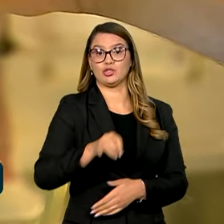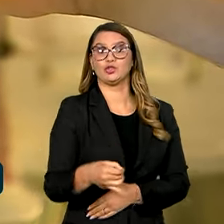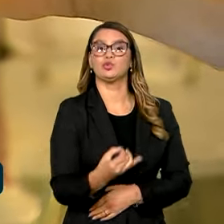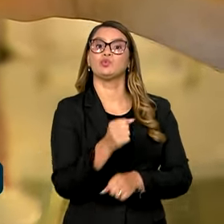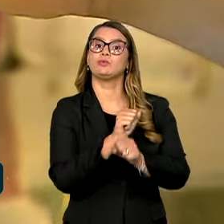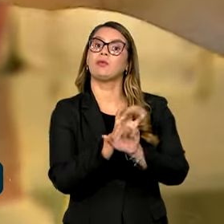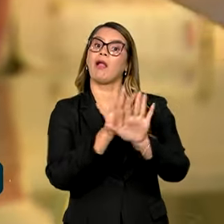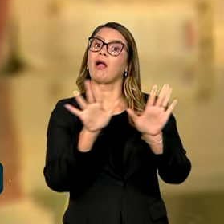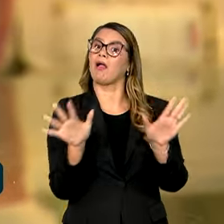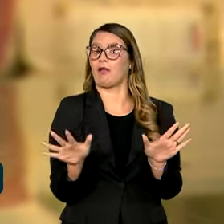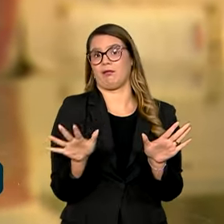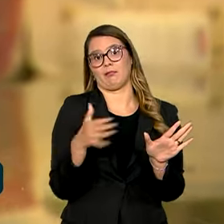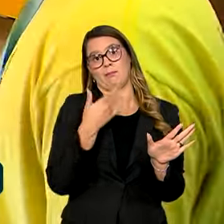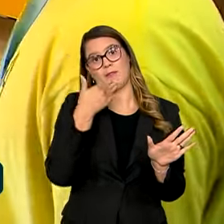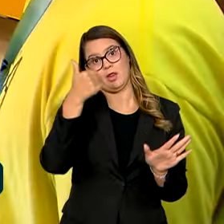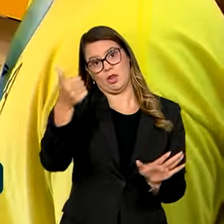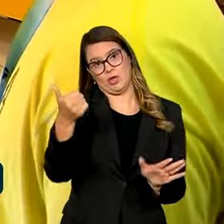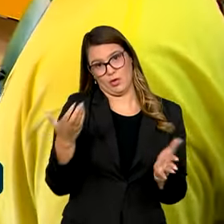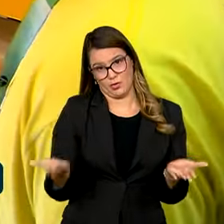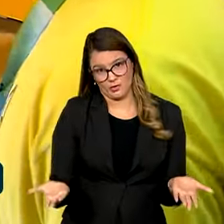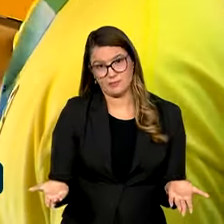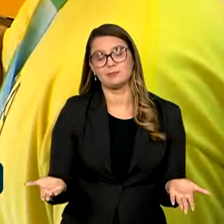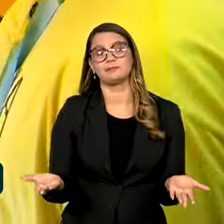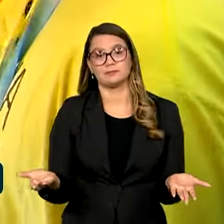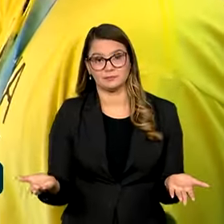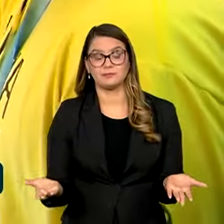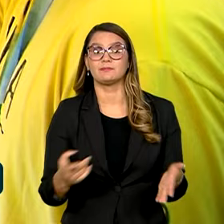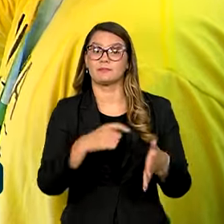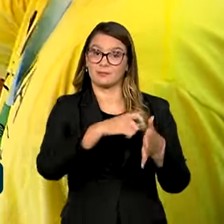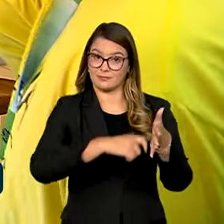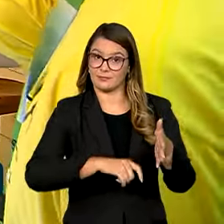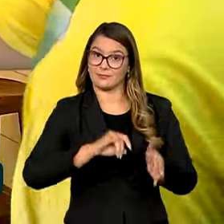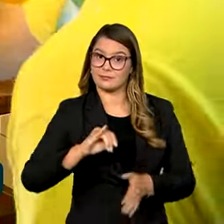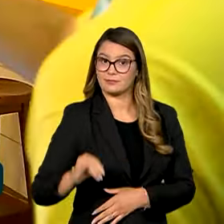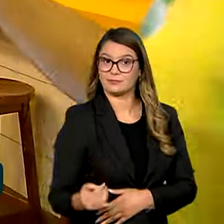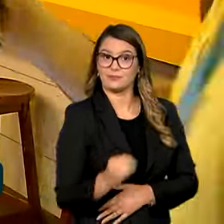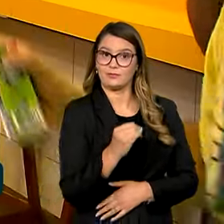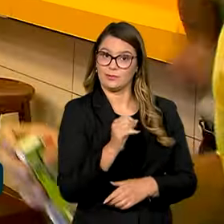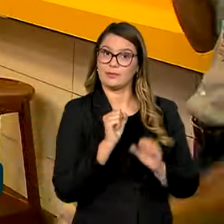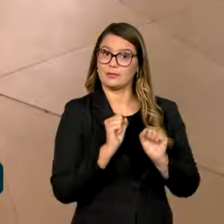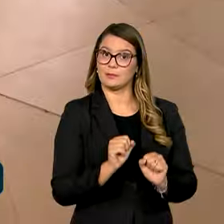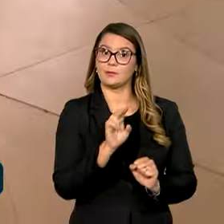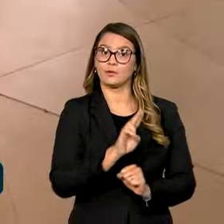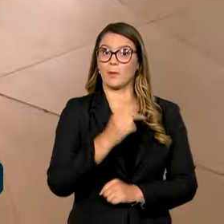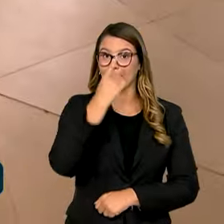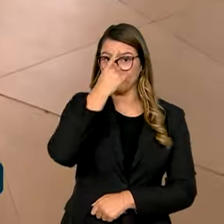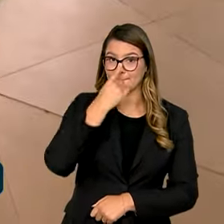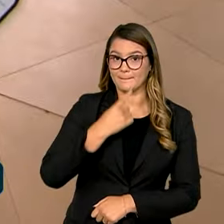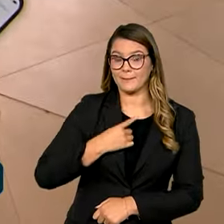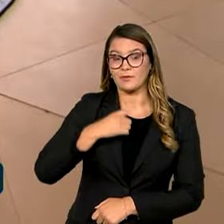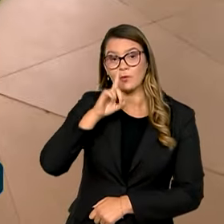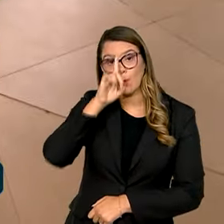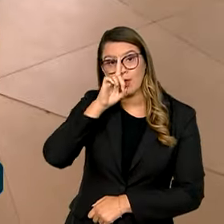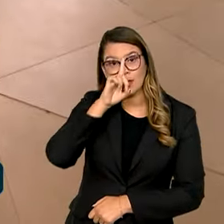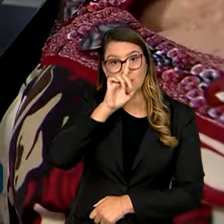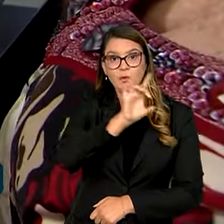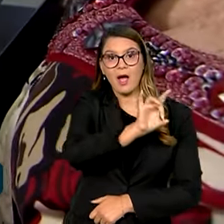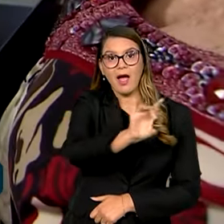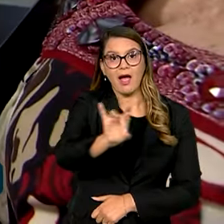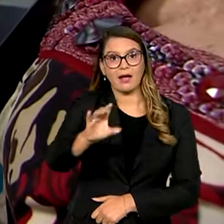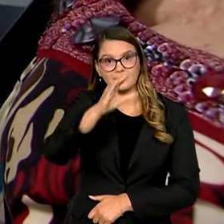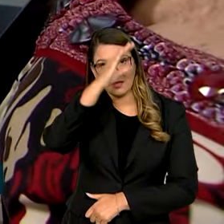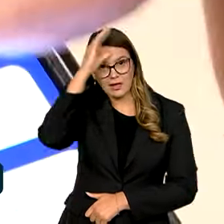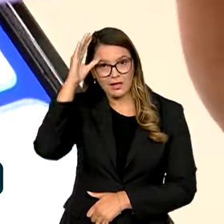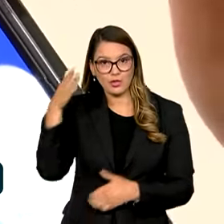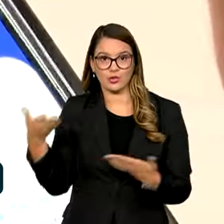claras para os clientes. A taxa de juros vai poder corresponder ao perfil de risco de cada cliente, que é algo que não